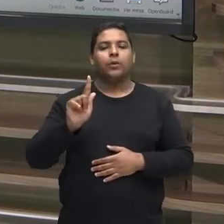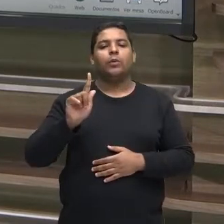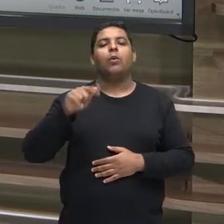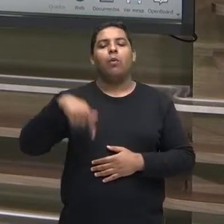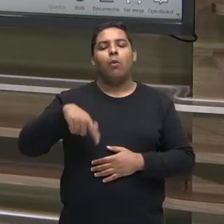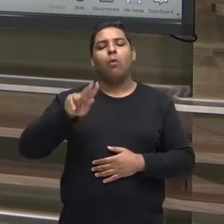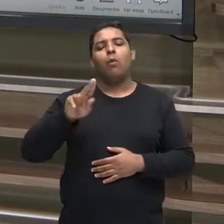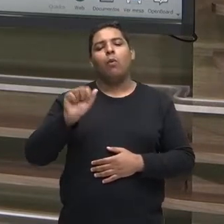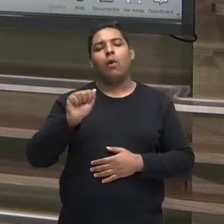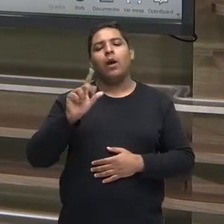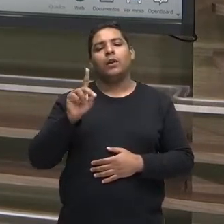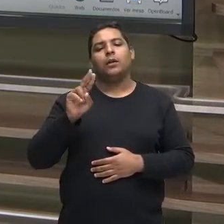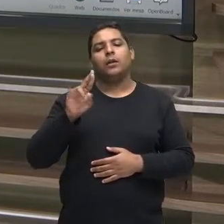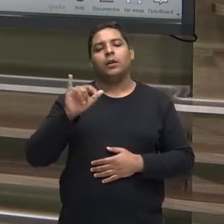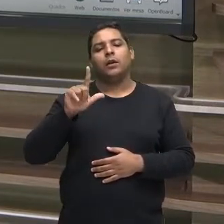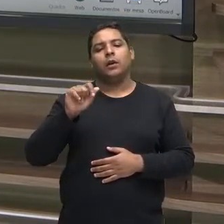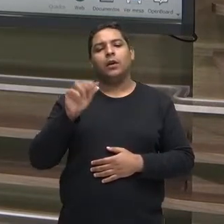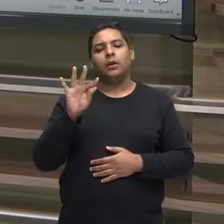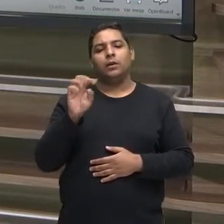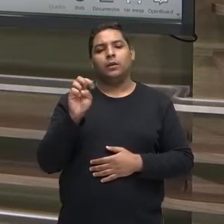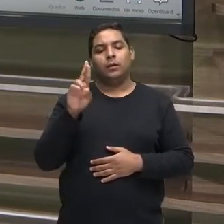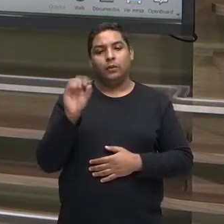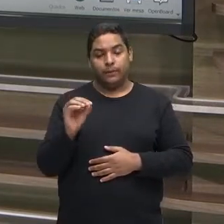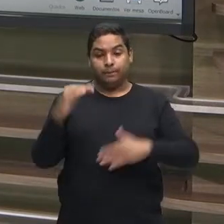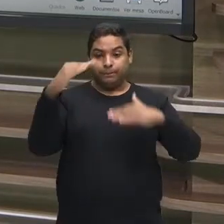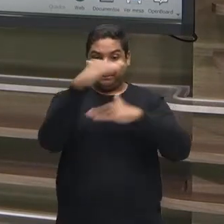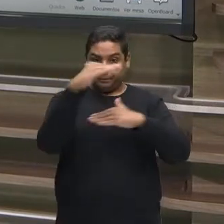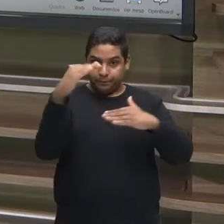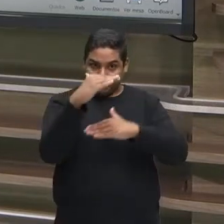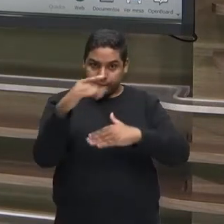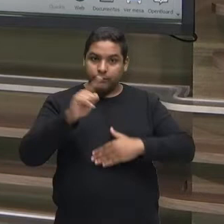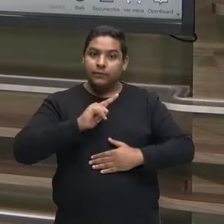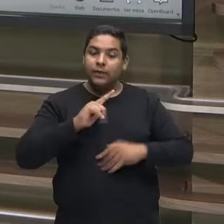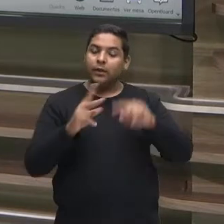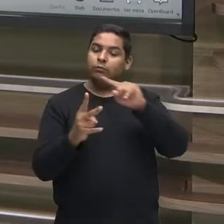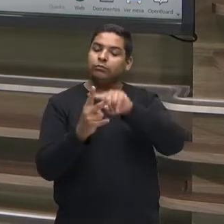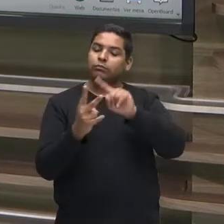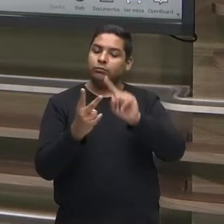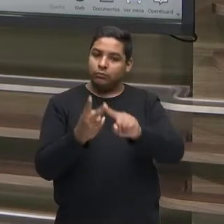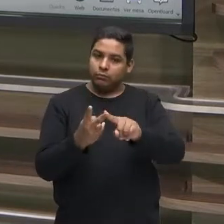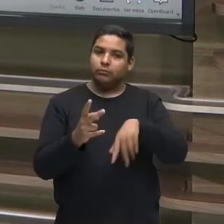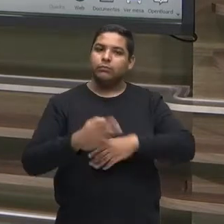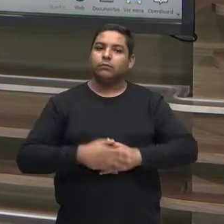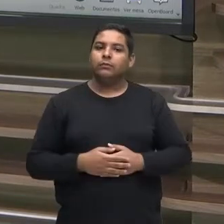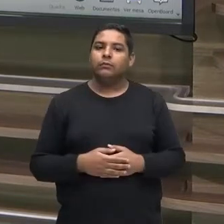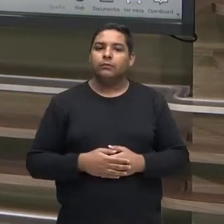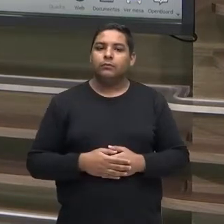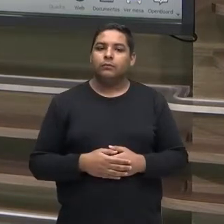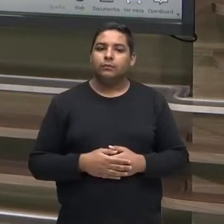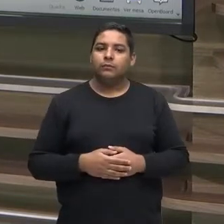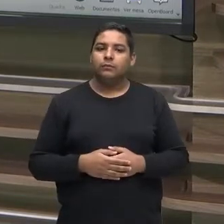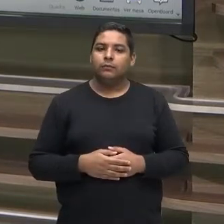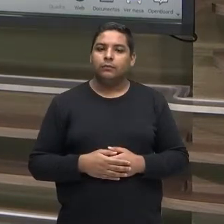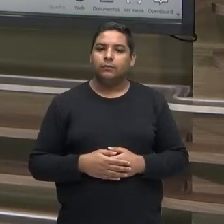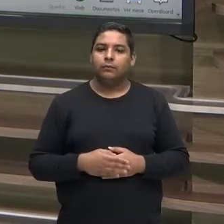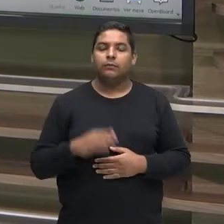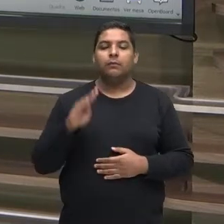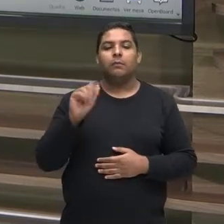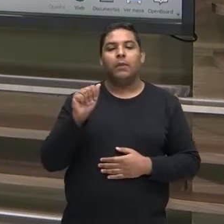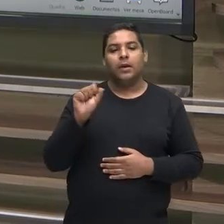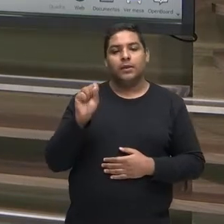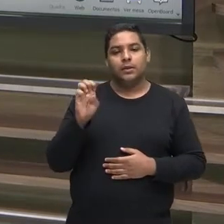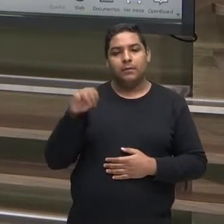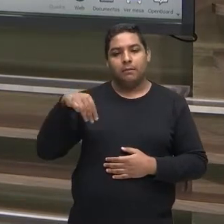onde nesses lados paralelos existem dois elementos, ou seja, existe o que nós chamamos de